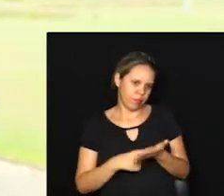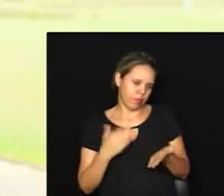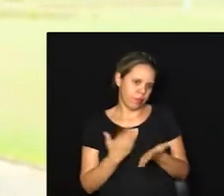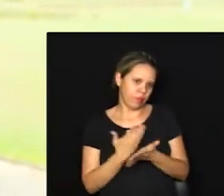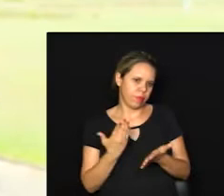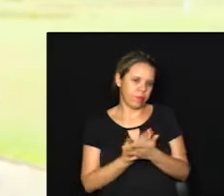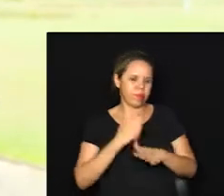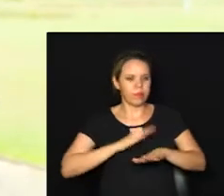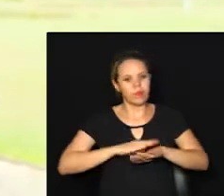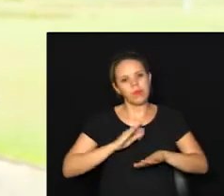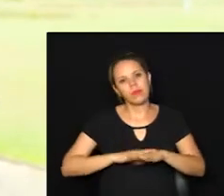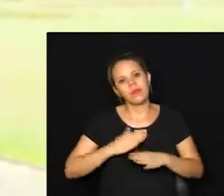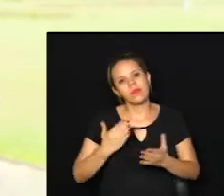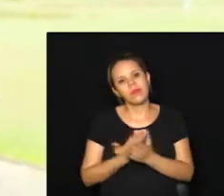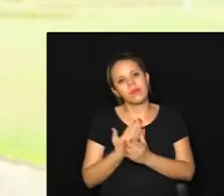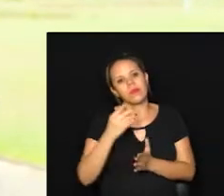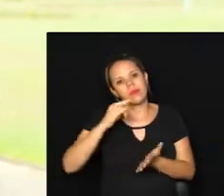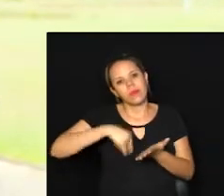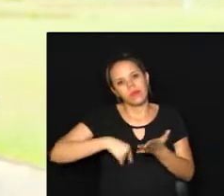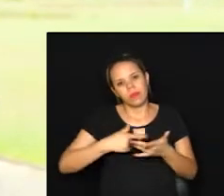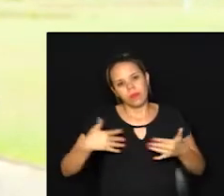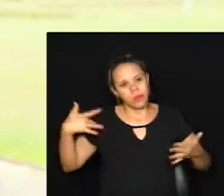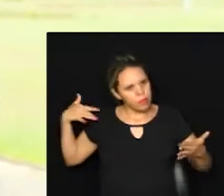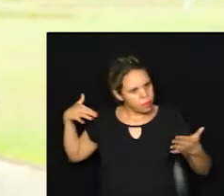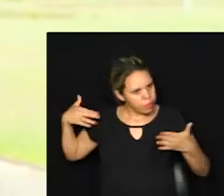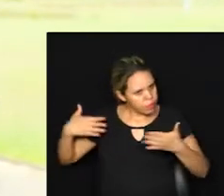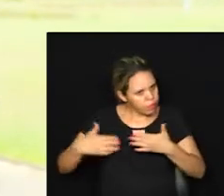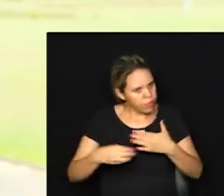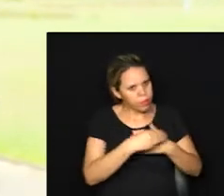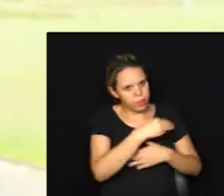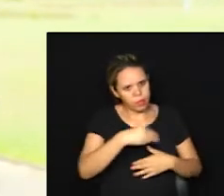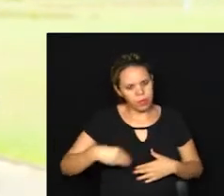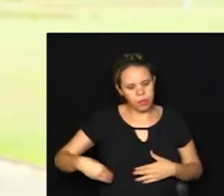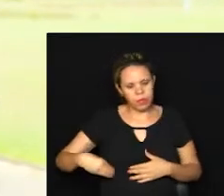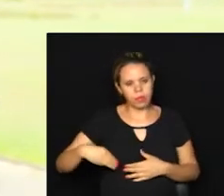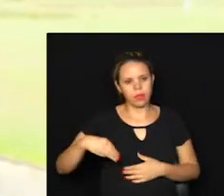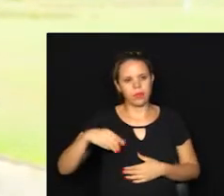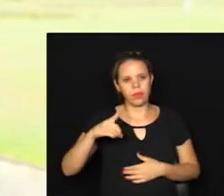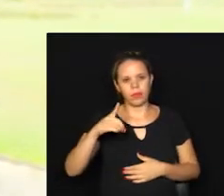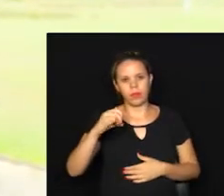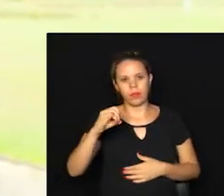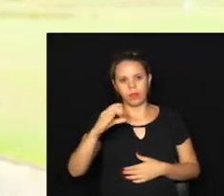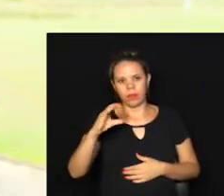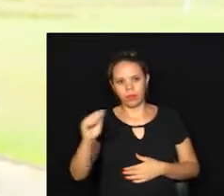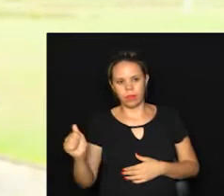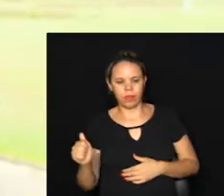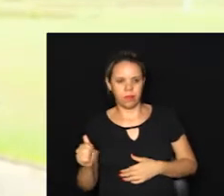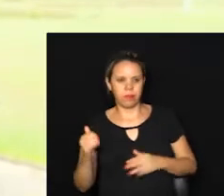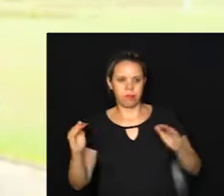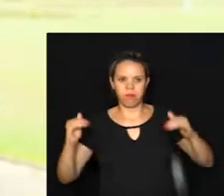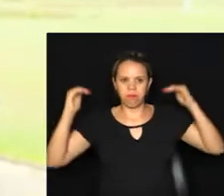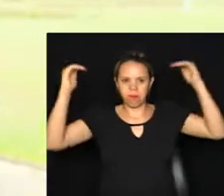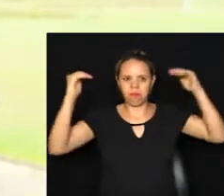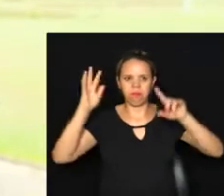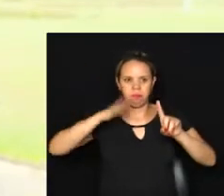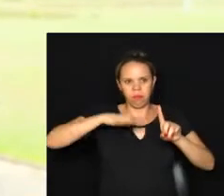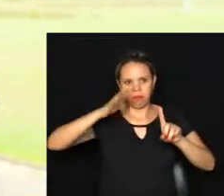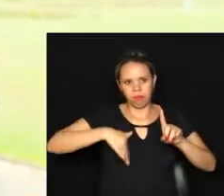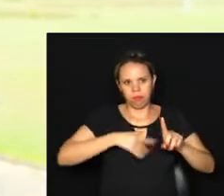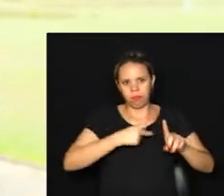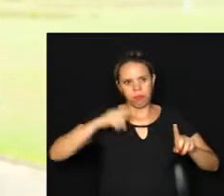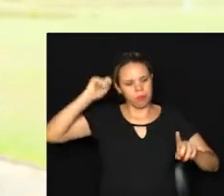biografia, um livro e um documentário sobre a história do Mestre de Cá, o maior ídolo da história da Ponte Preta. E em 2018,